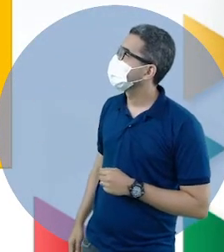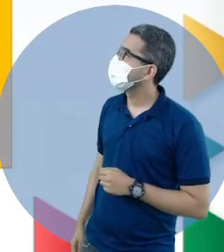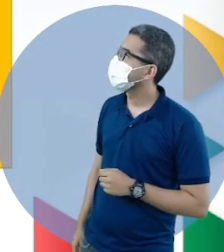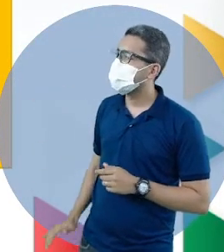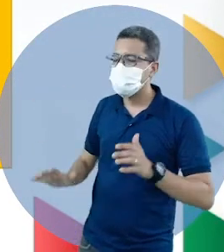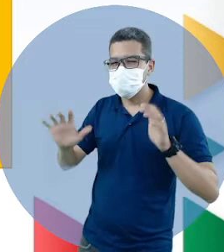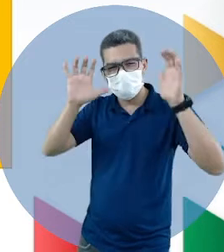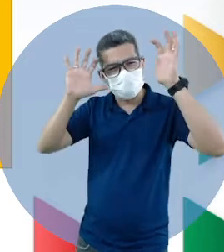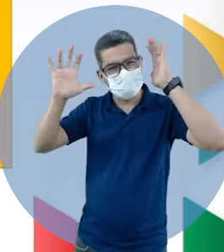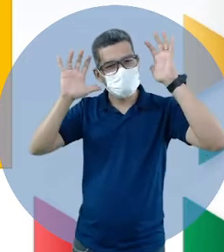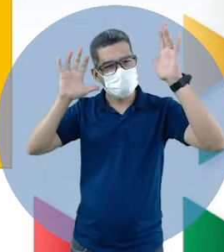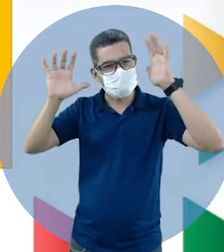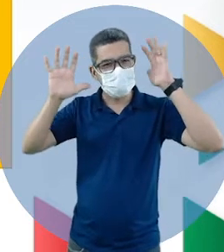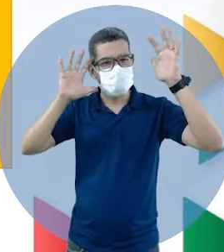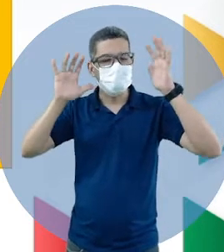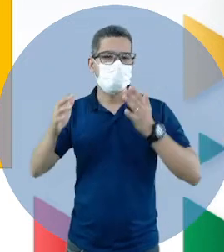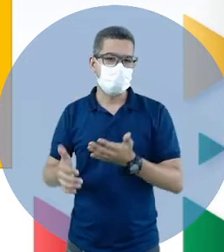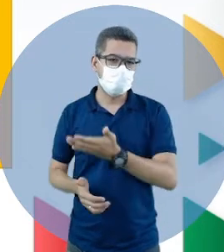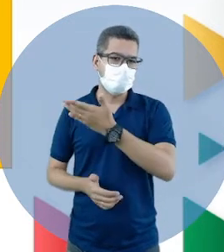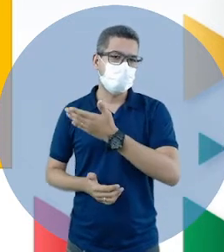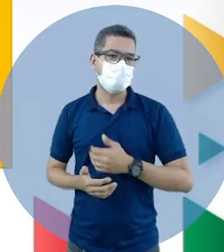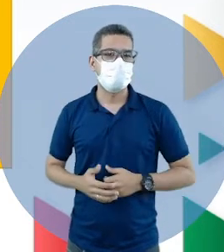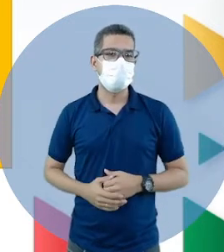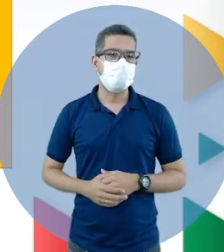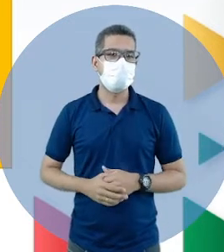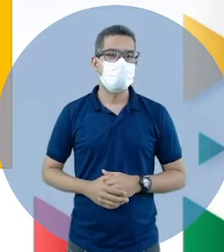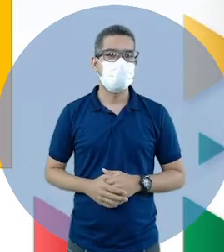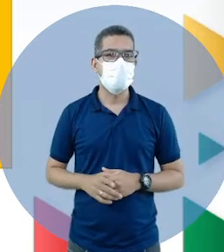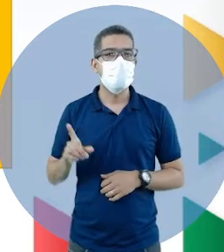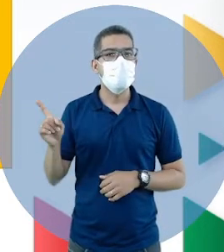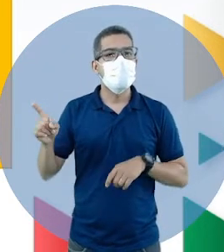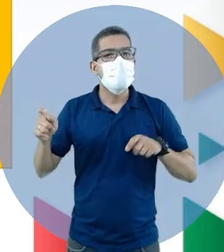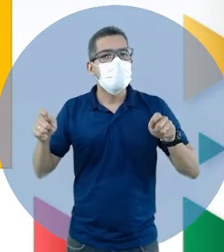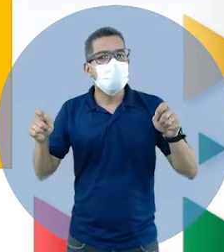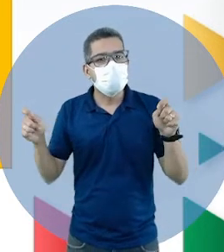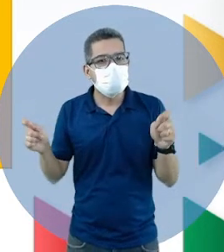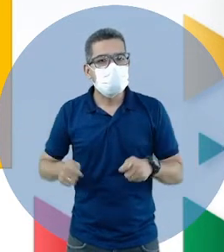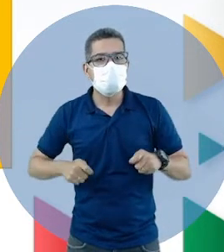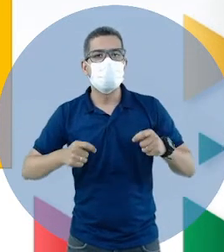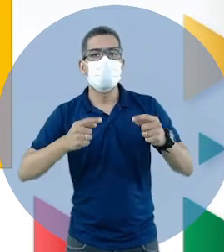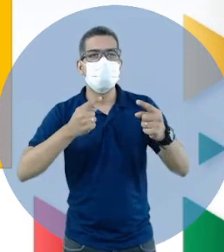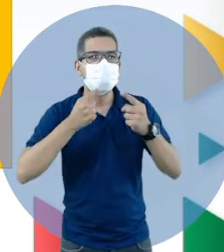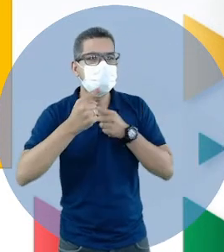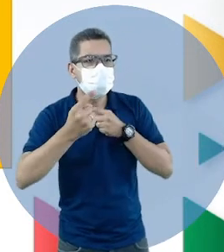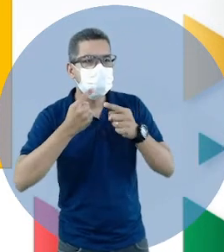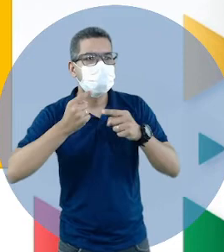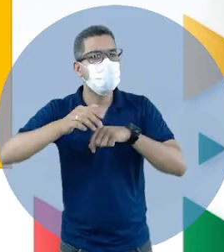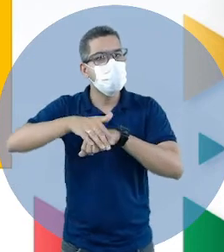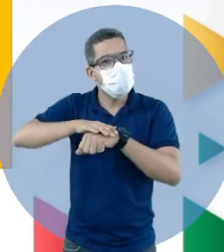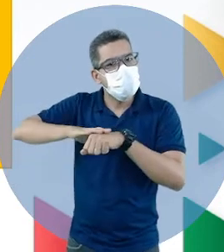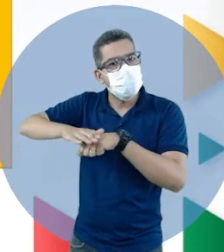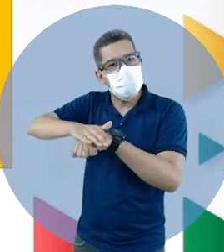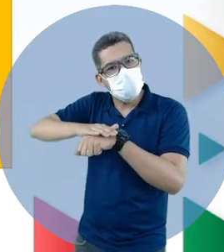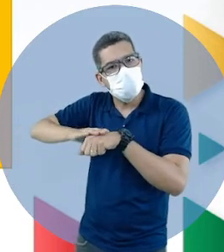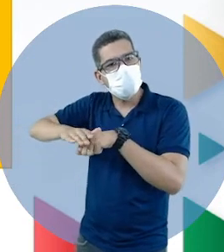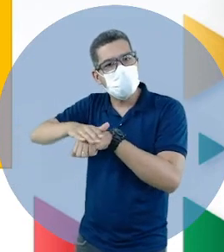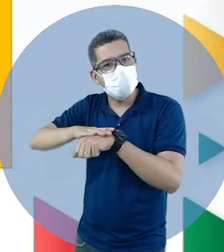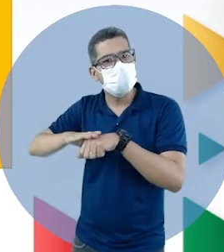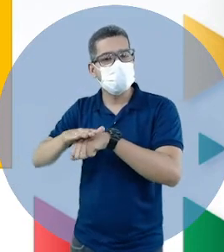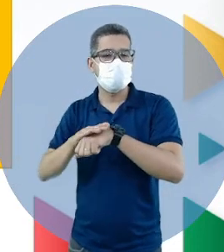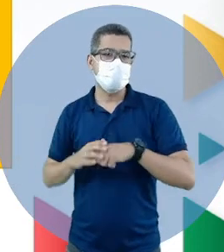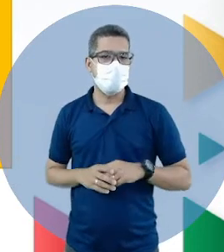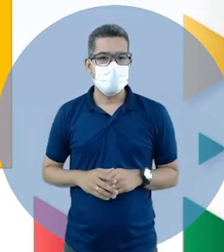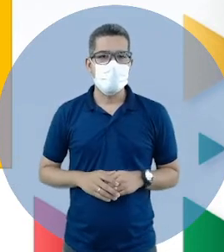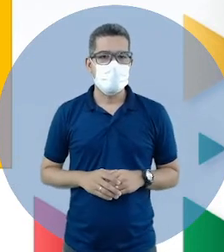refletissem sobre ela. Observar a capacidade de diálogo com aquilo que